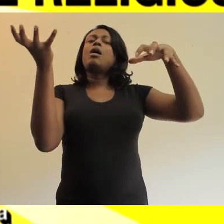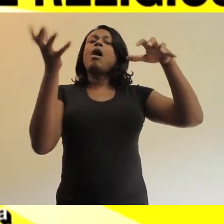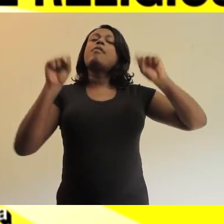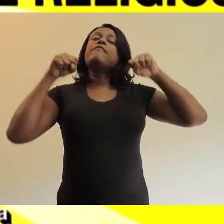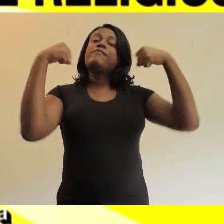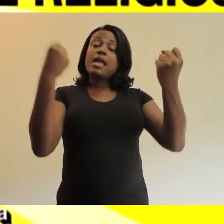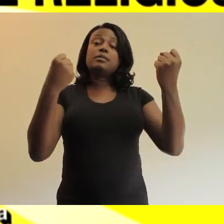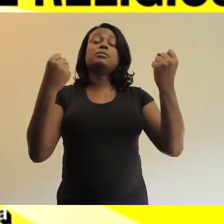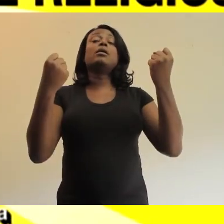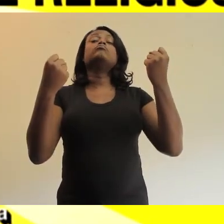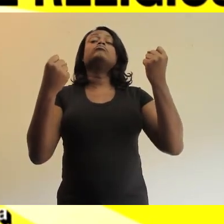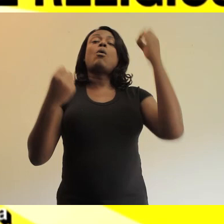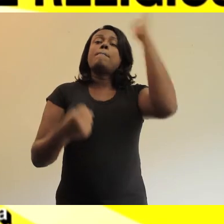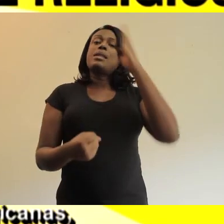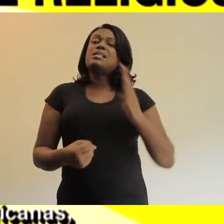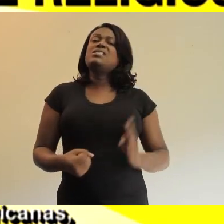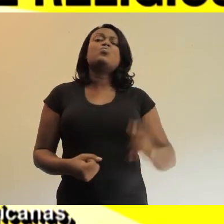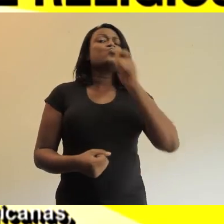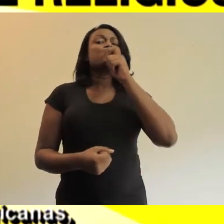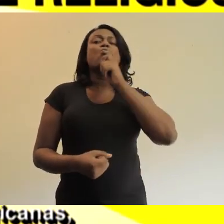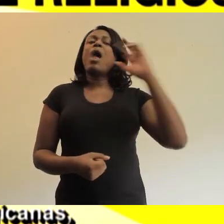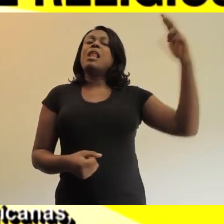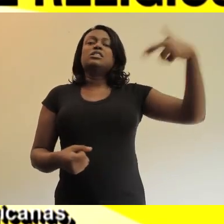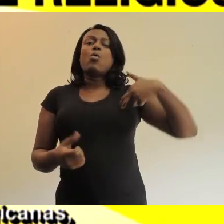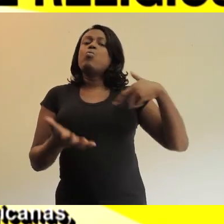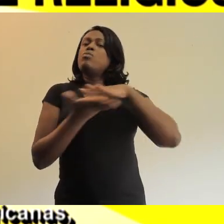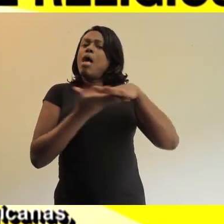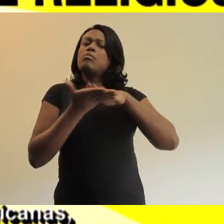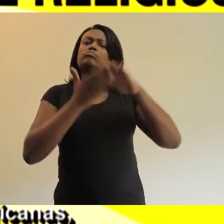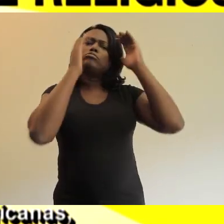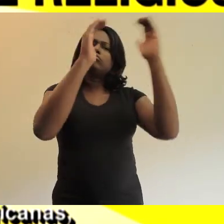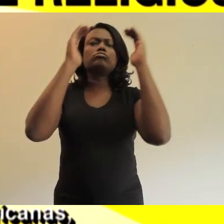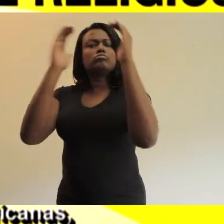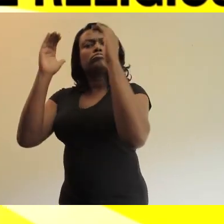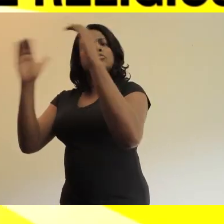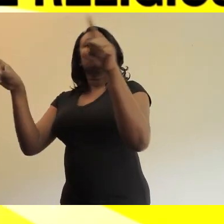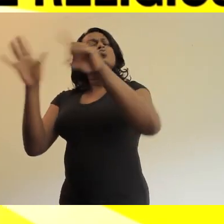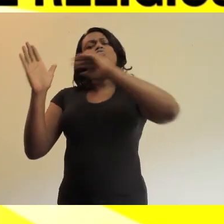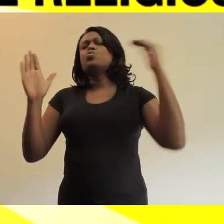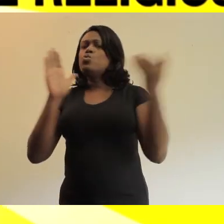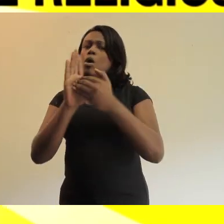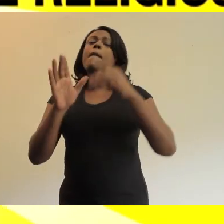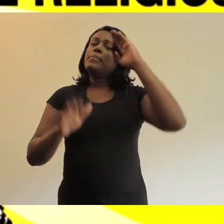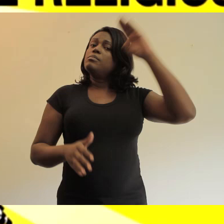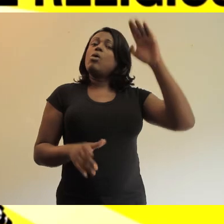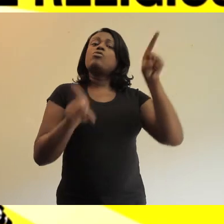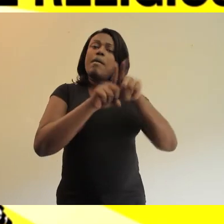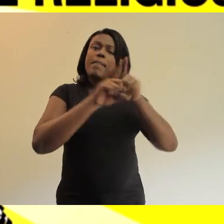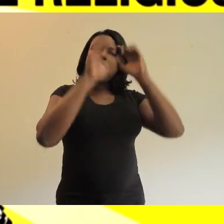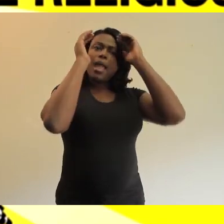do Estado Laico da liberdade religiosa pelo respeito aos adeptos das religiões de matriz africana o Candomblé Umbanda